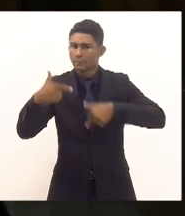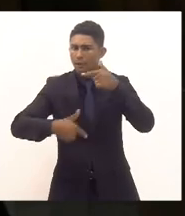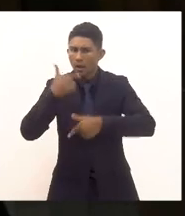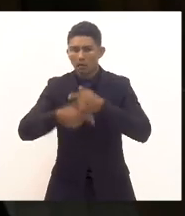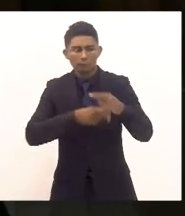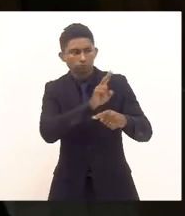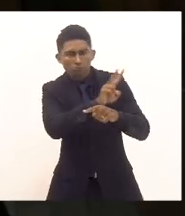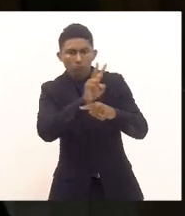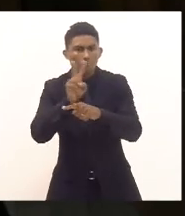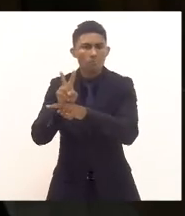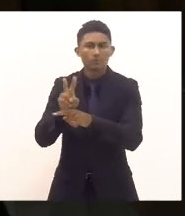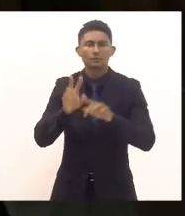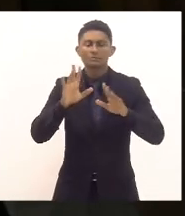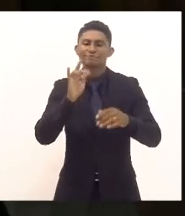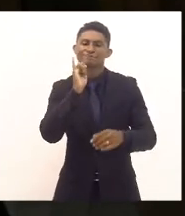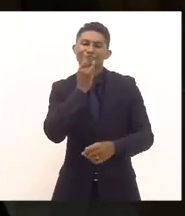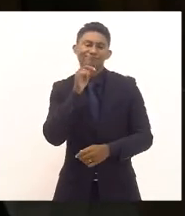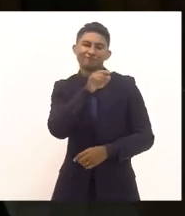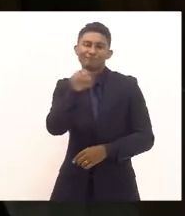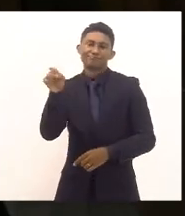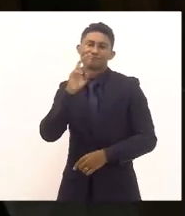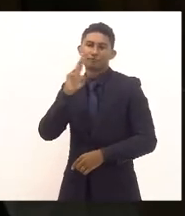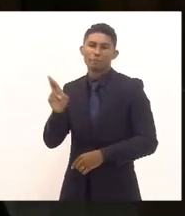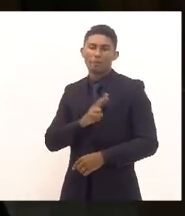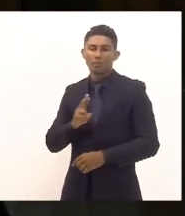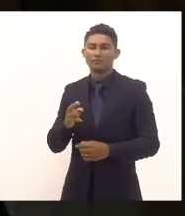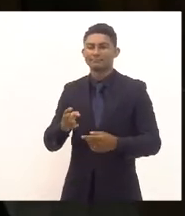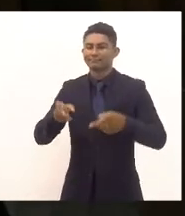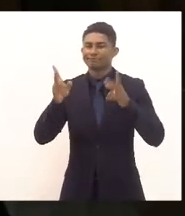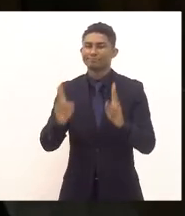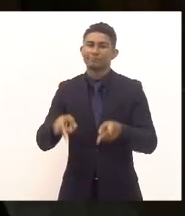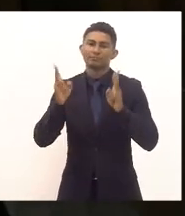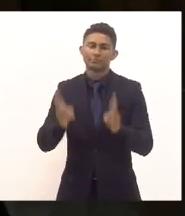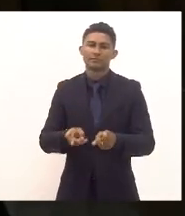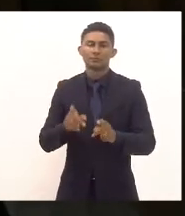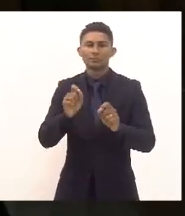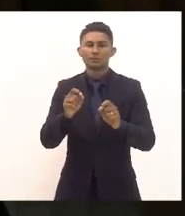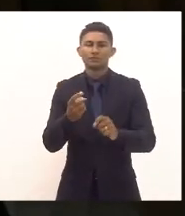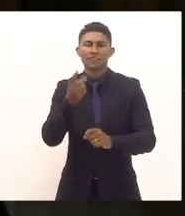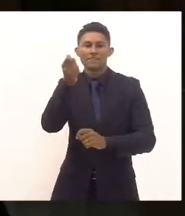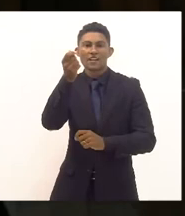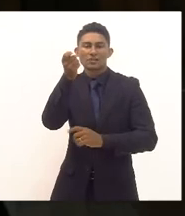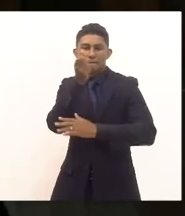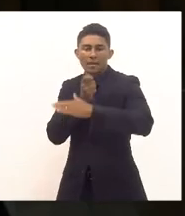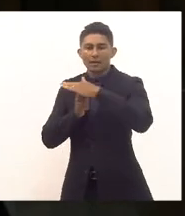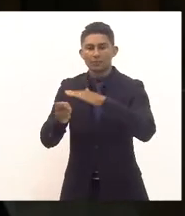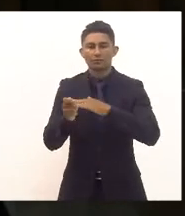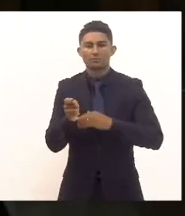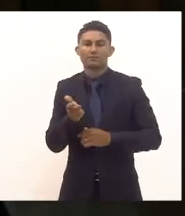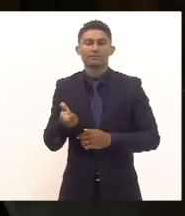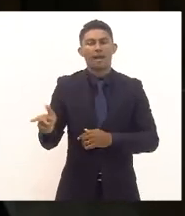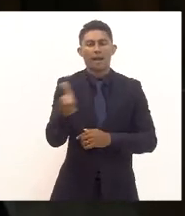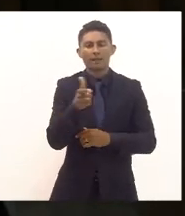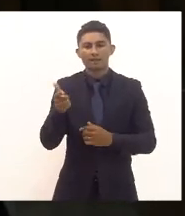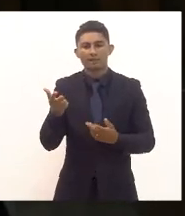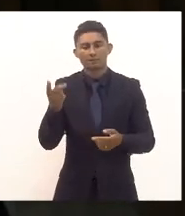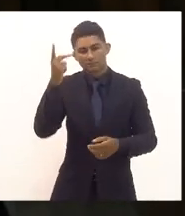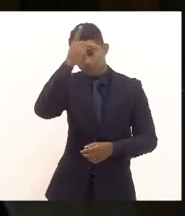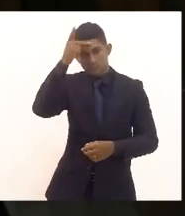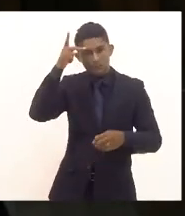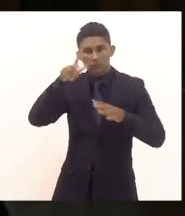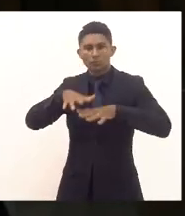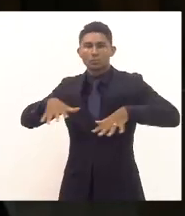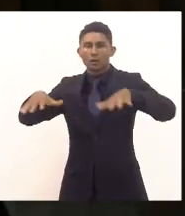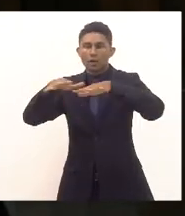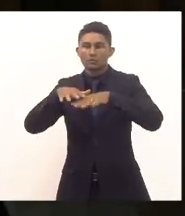e infelizmente a resposta sempre é a mesma os investimentos não acontecem as pessoas não